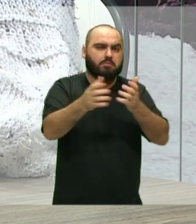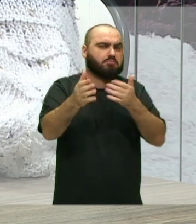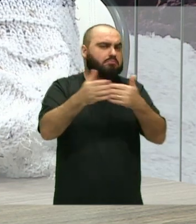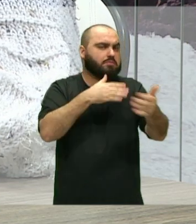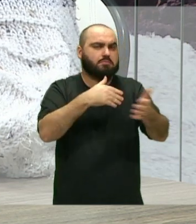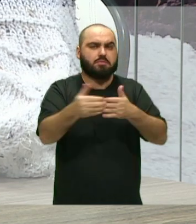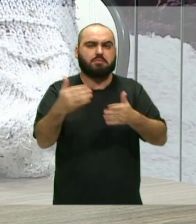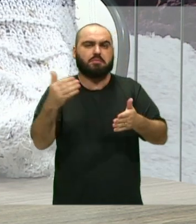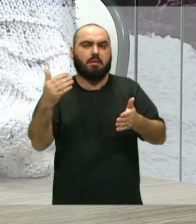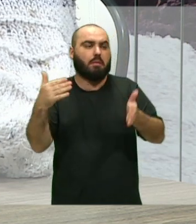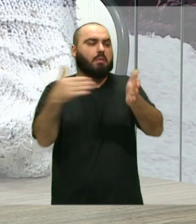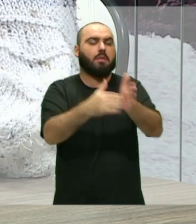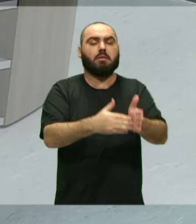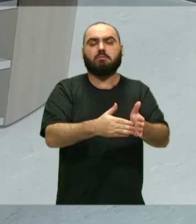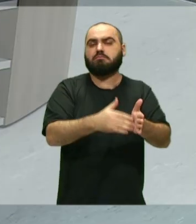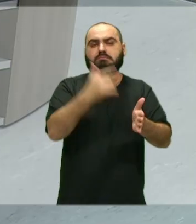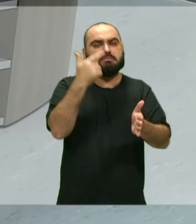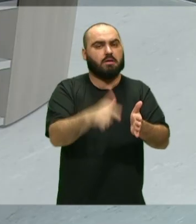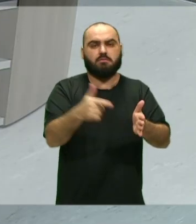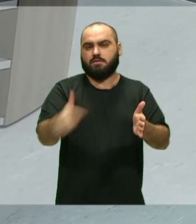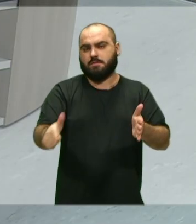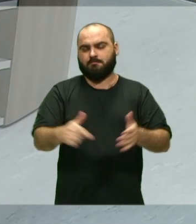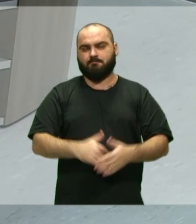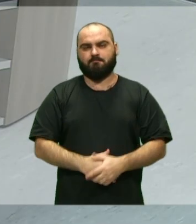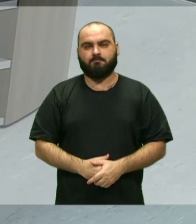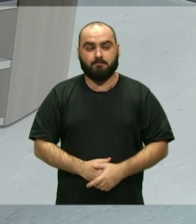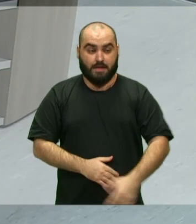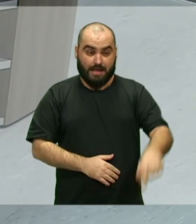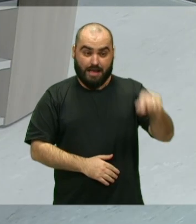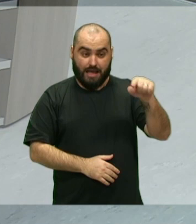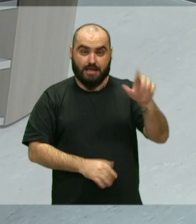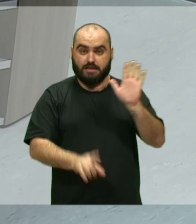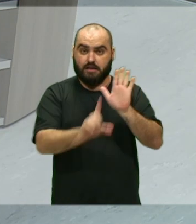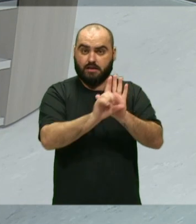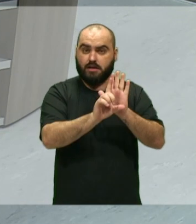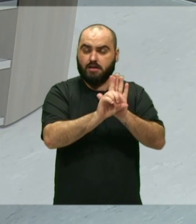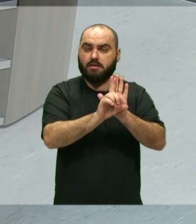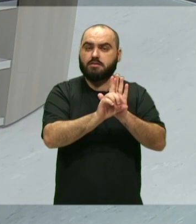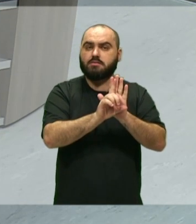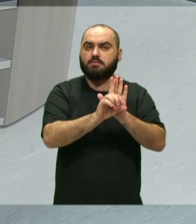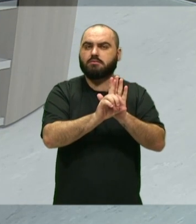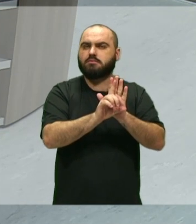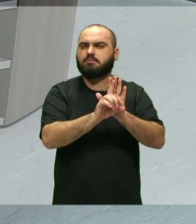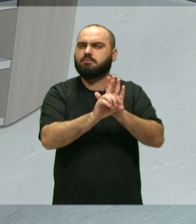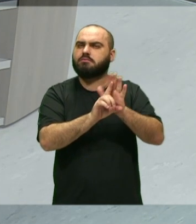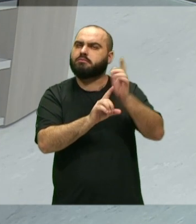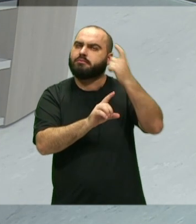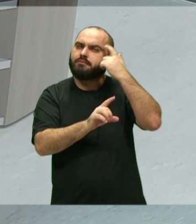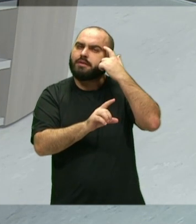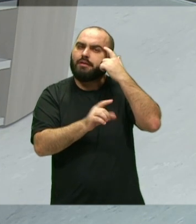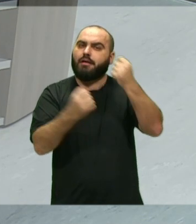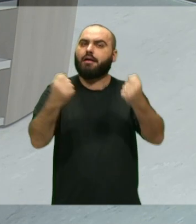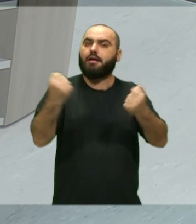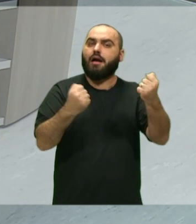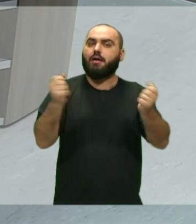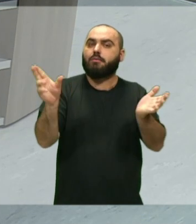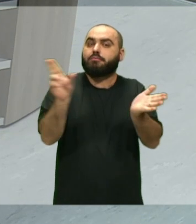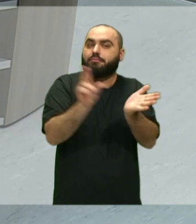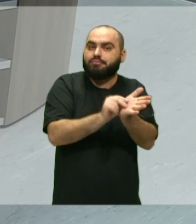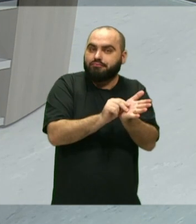nenhum impedimento. Né? Essa lei foi feita especificamente pensando, por exemplo, nos carros por aplicativo,